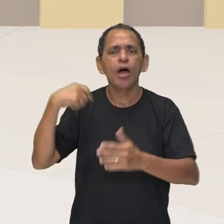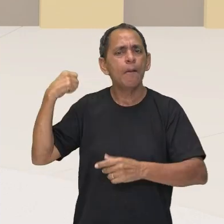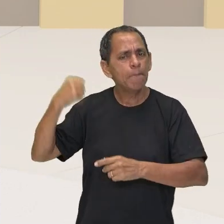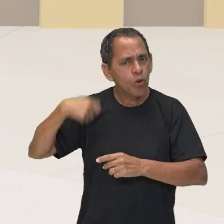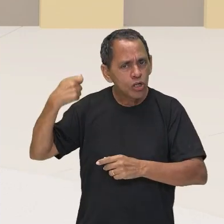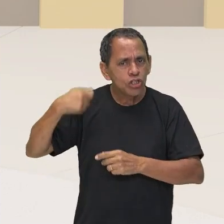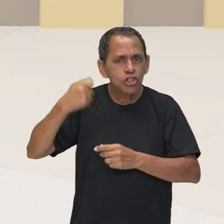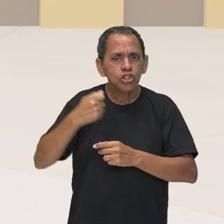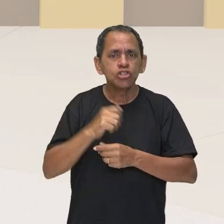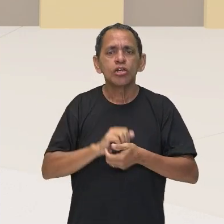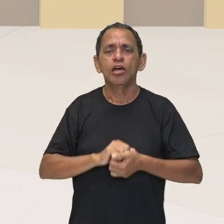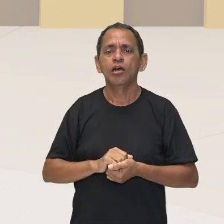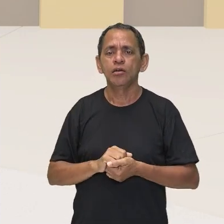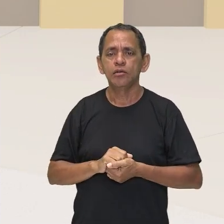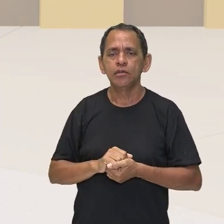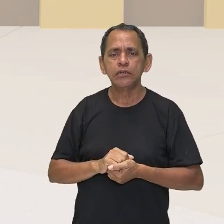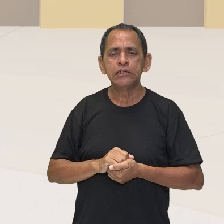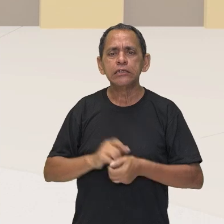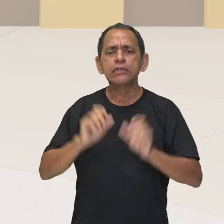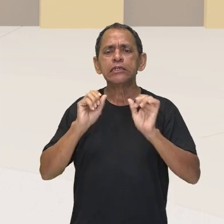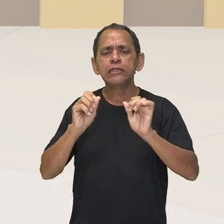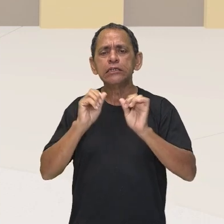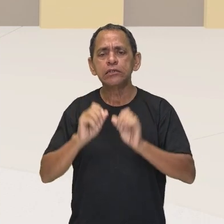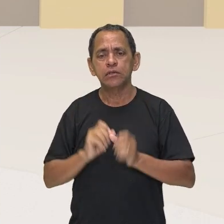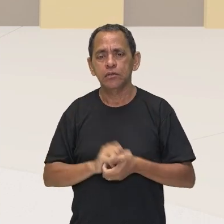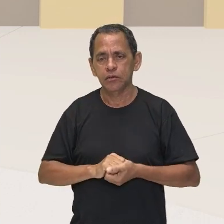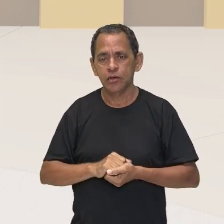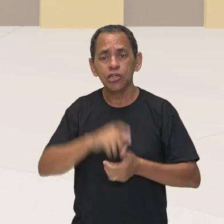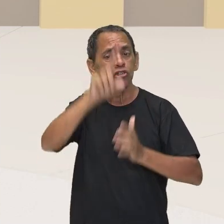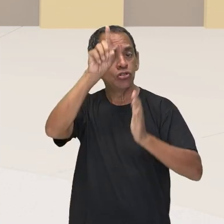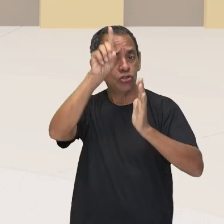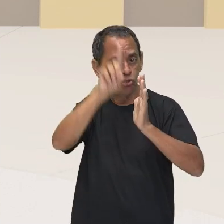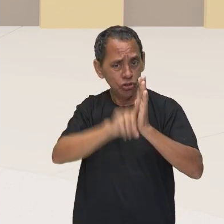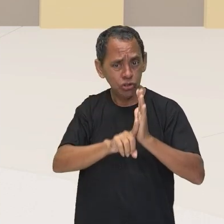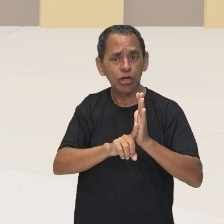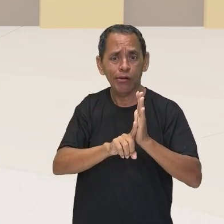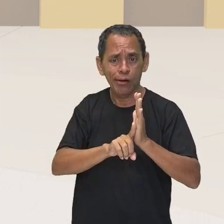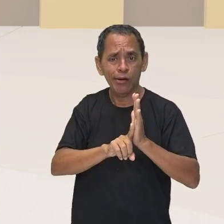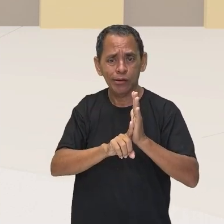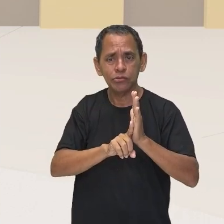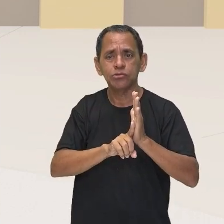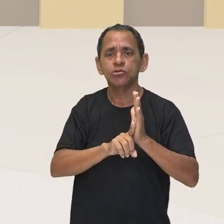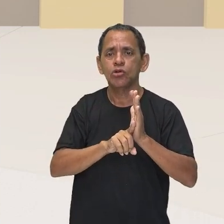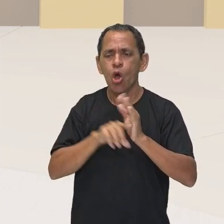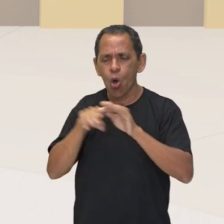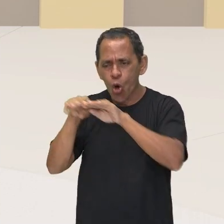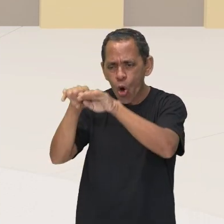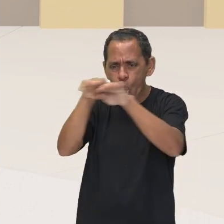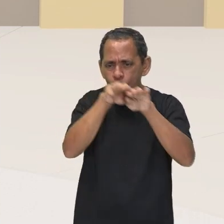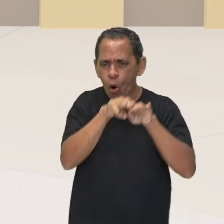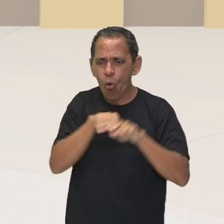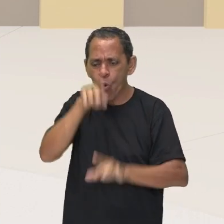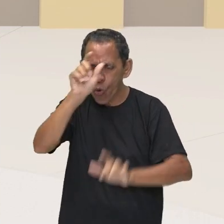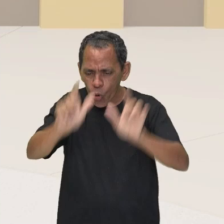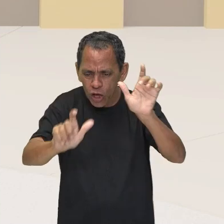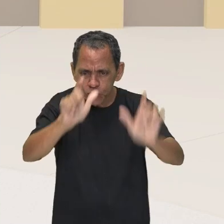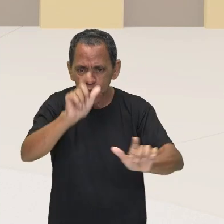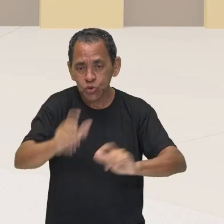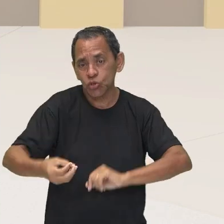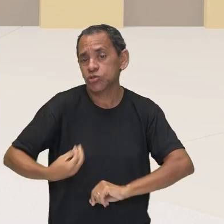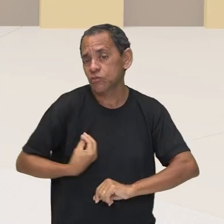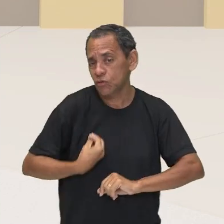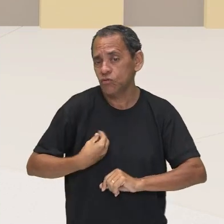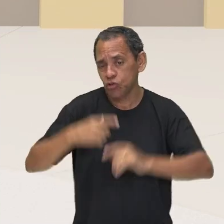em busca dos direitos, né, dos direitos e bem comum das pessoas com que ali